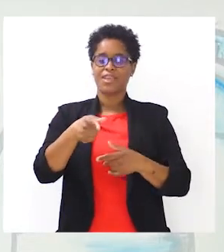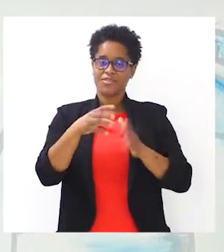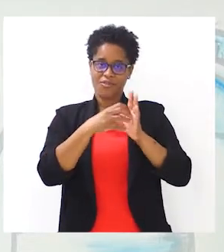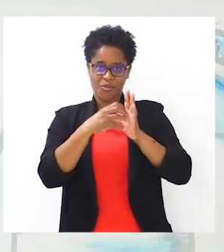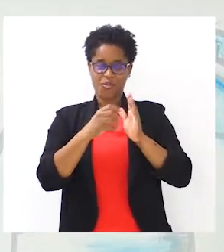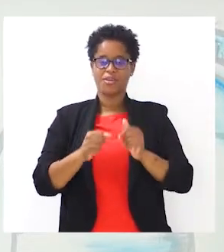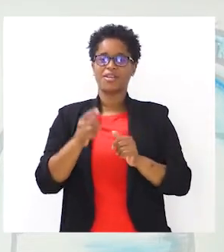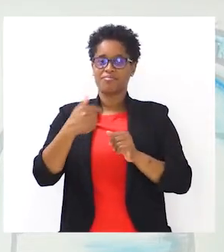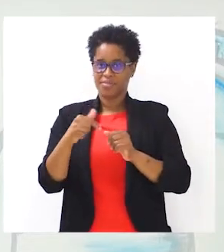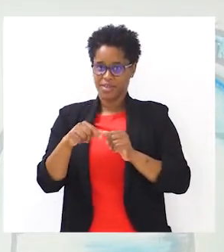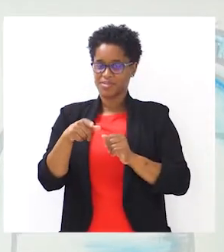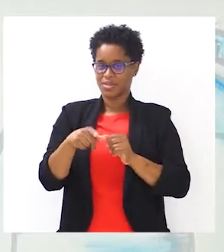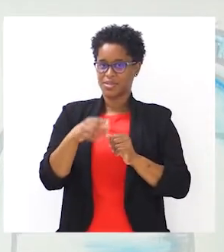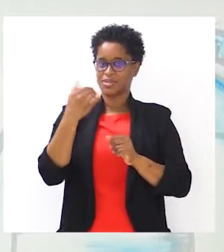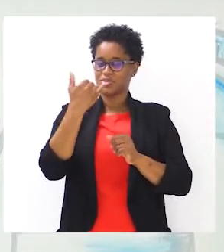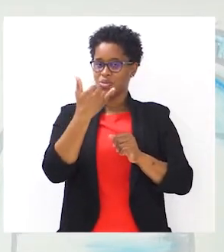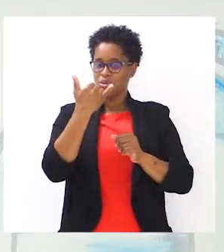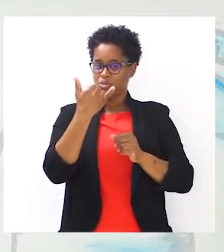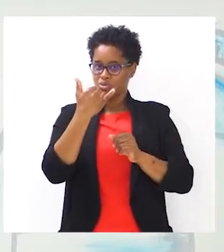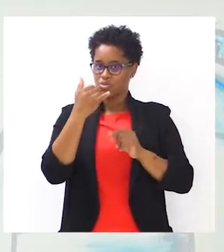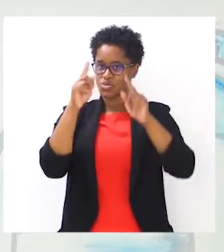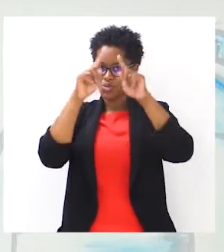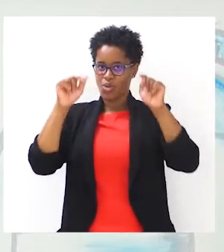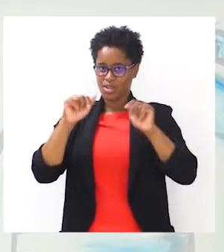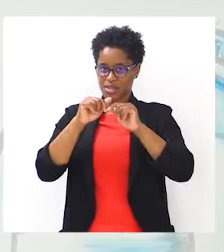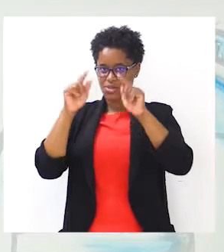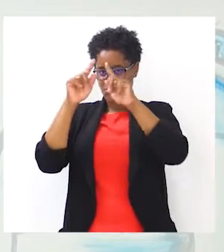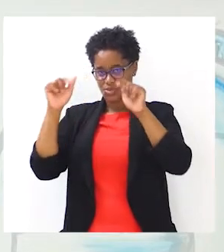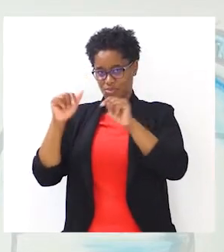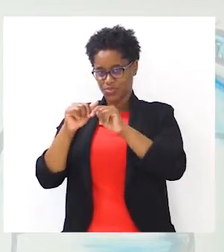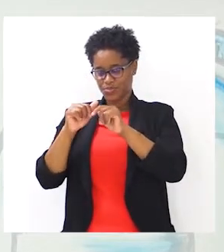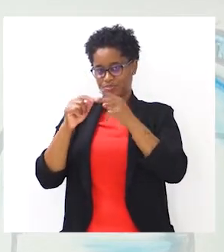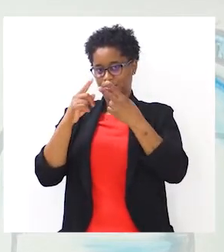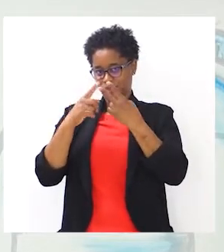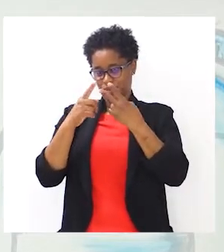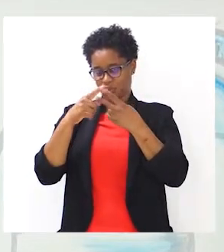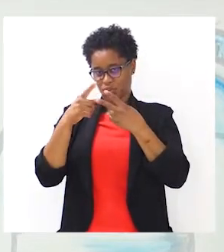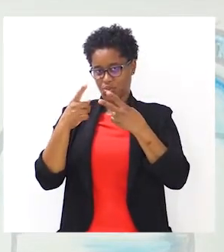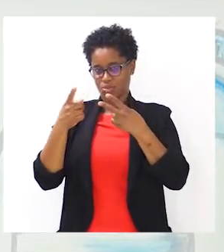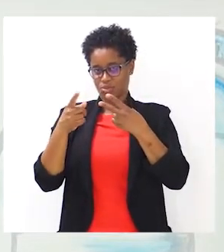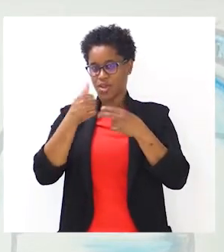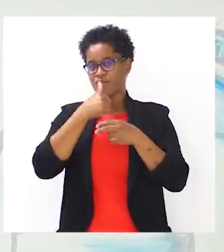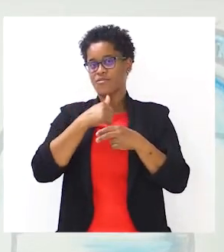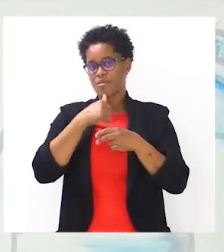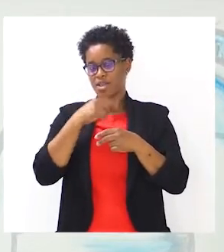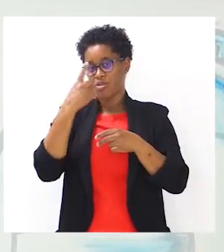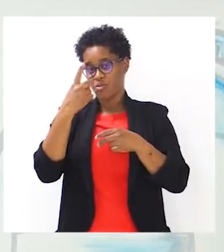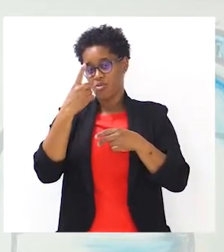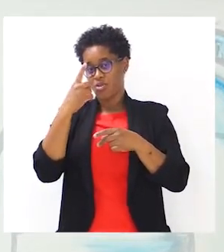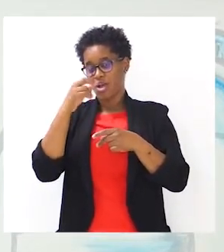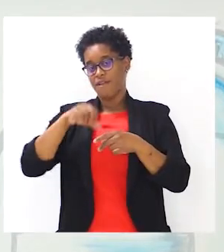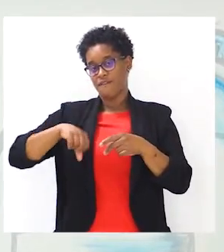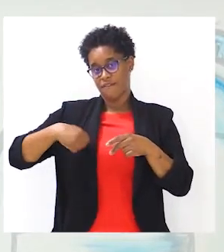figura, temos 2 quadradinhos a vermelho e 1 a verde. Vamos primeiro